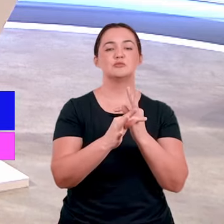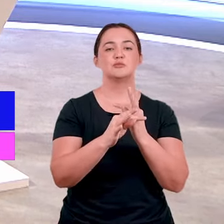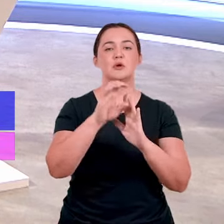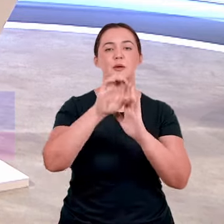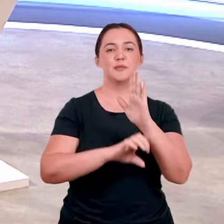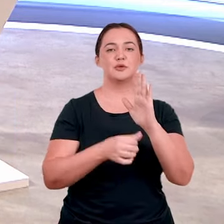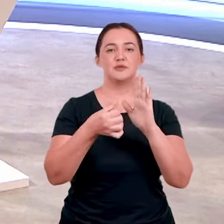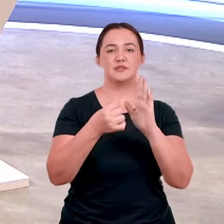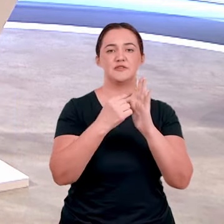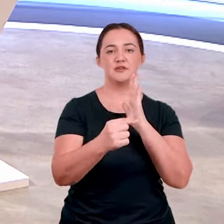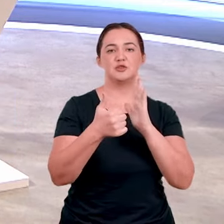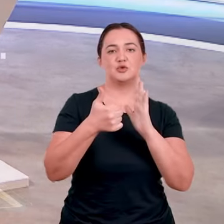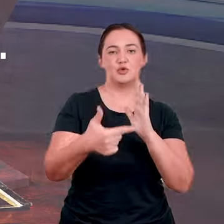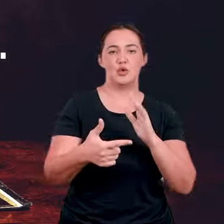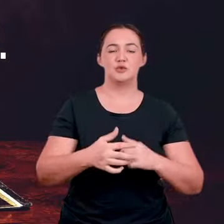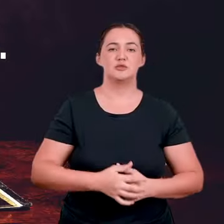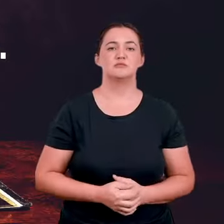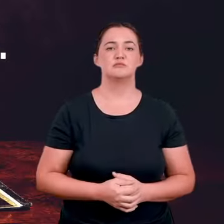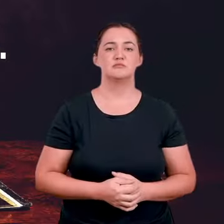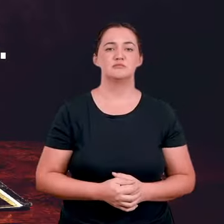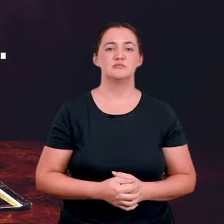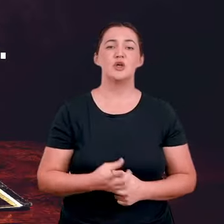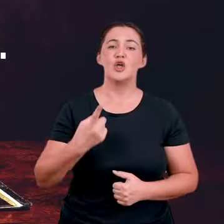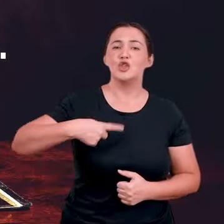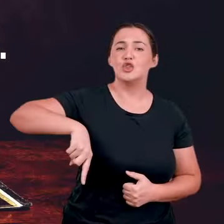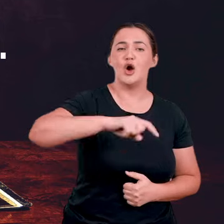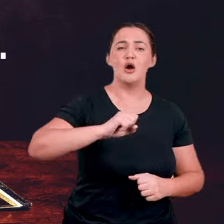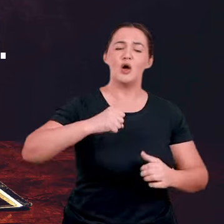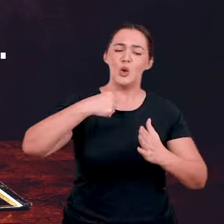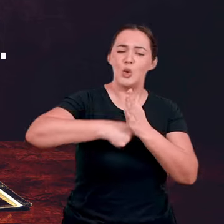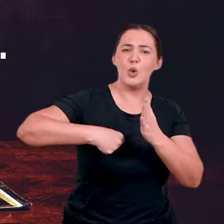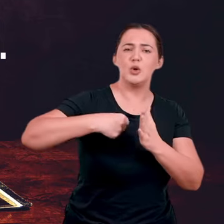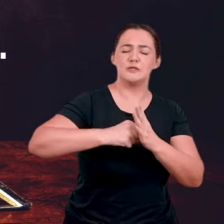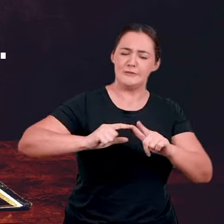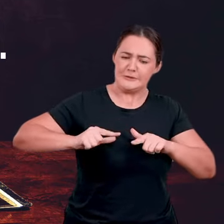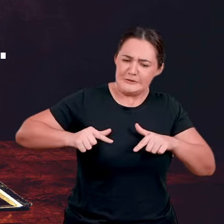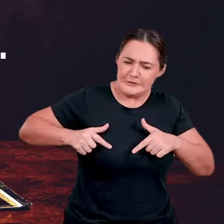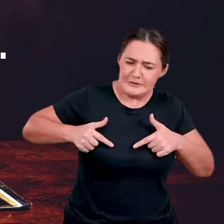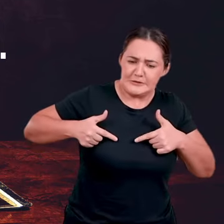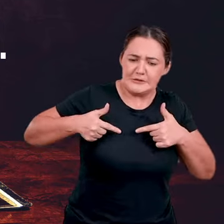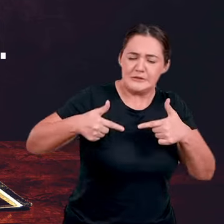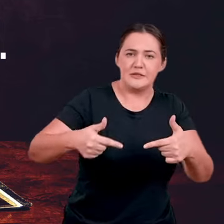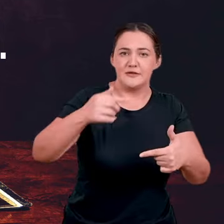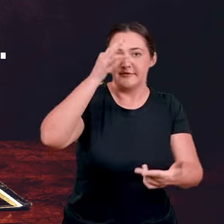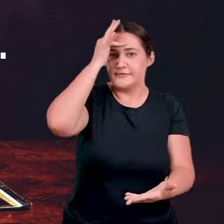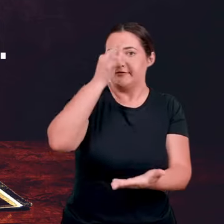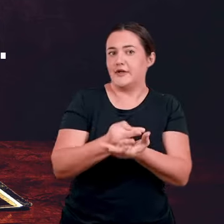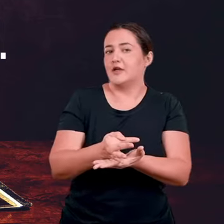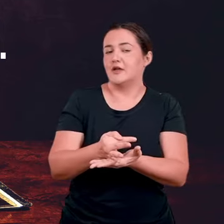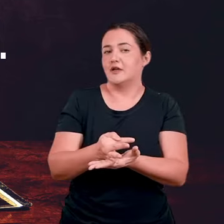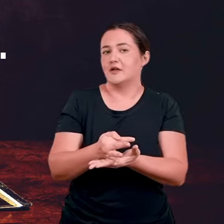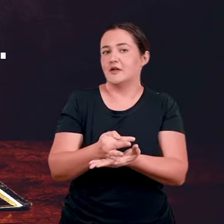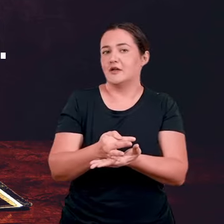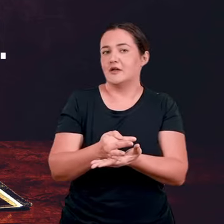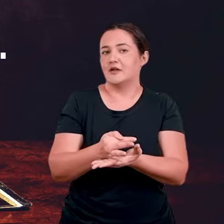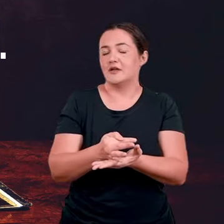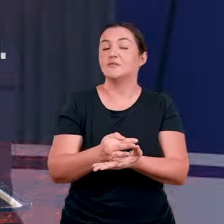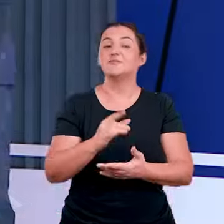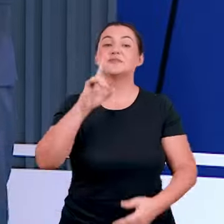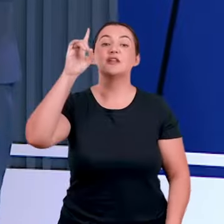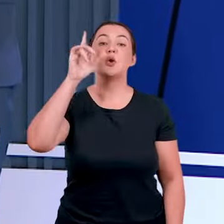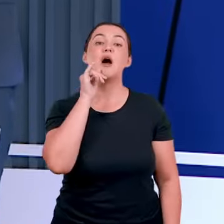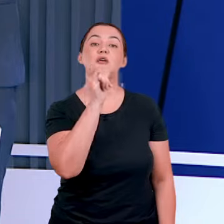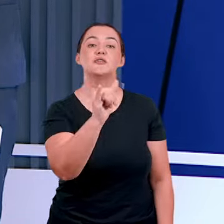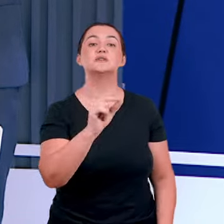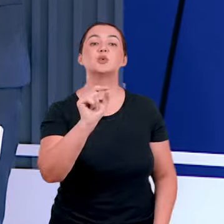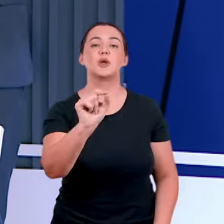12. Diz assim a palavra de Deus: combata o bom combate da fé. Olha só.